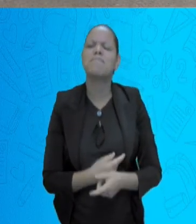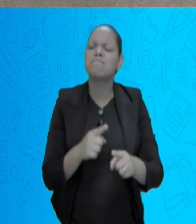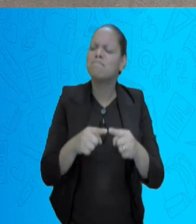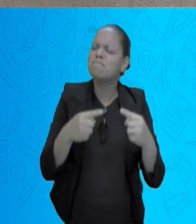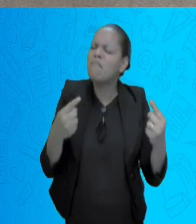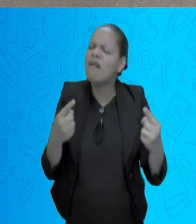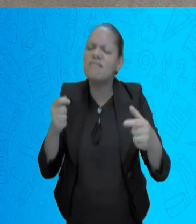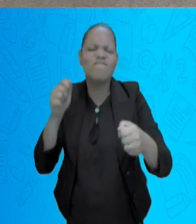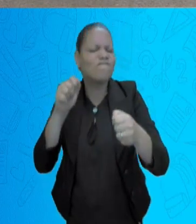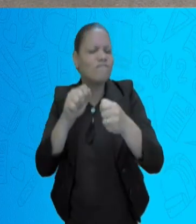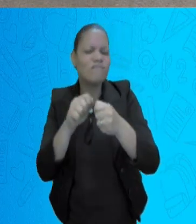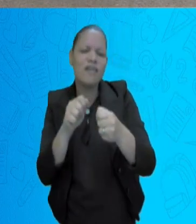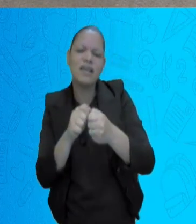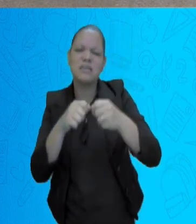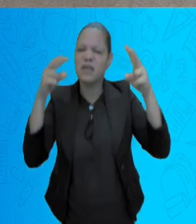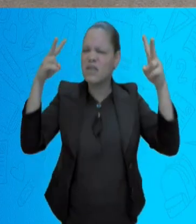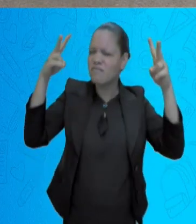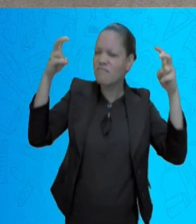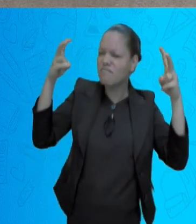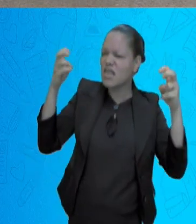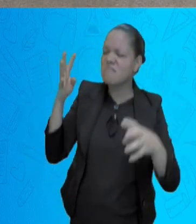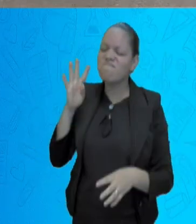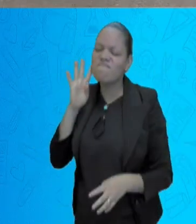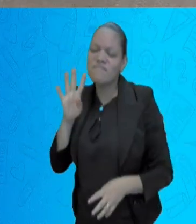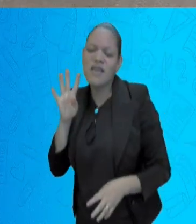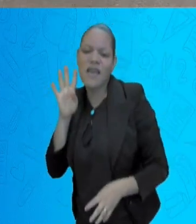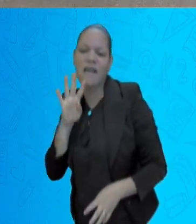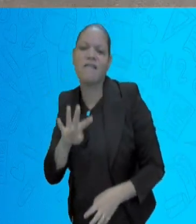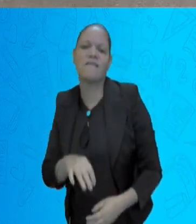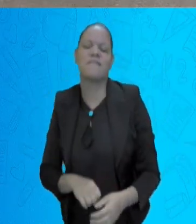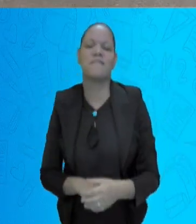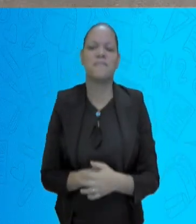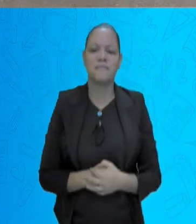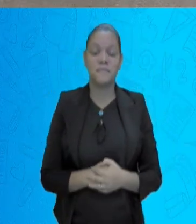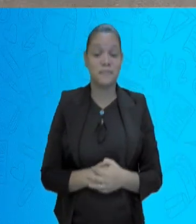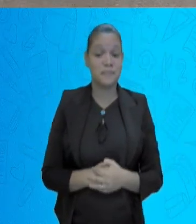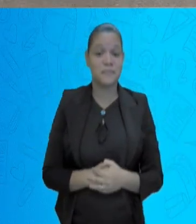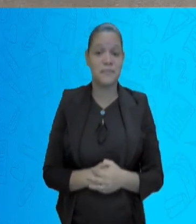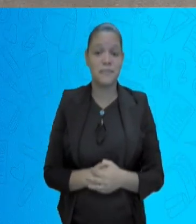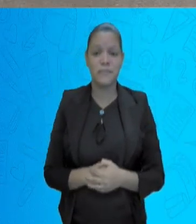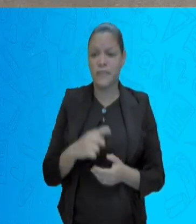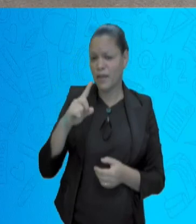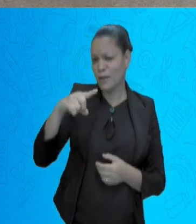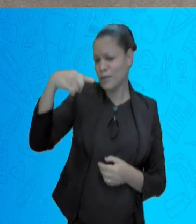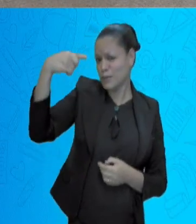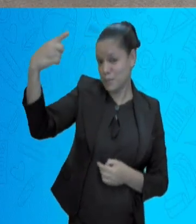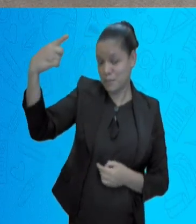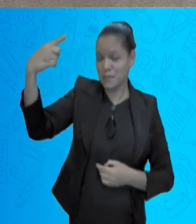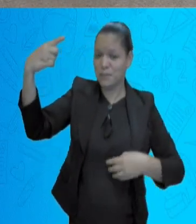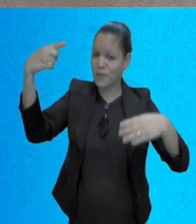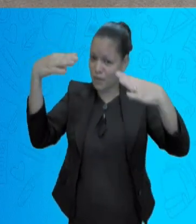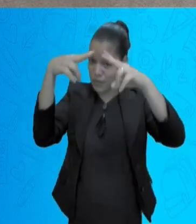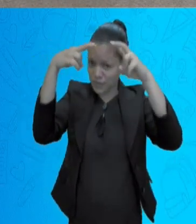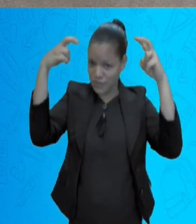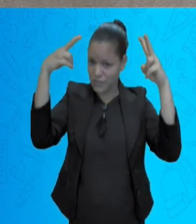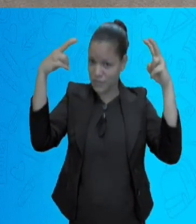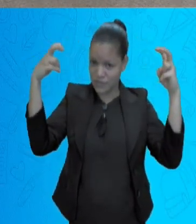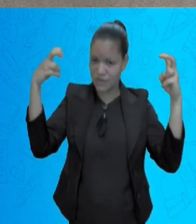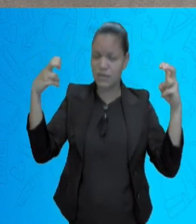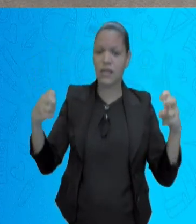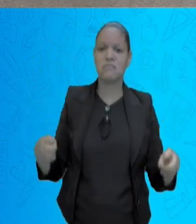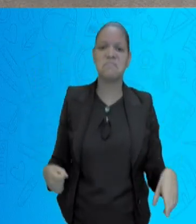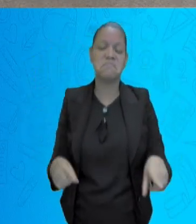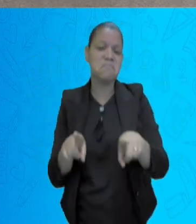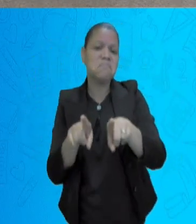fazer, porque esse tema é muito bacana de se desenvolver. O nosso próximo assunto também ele